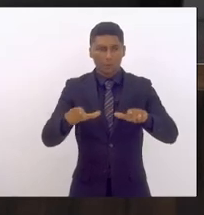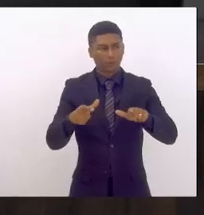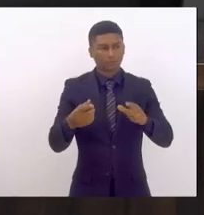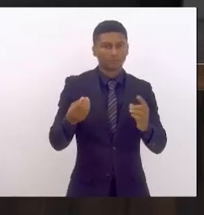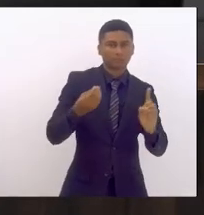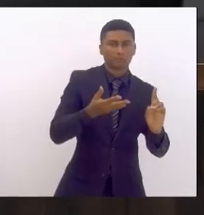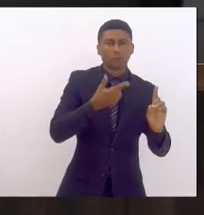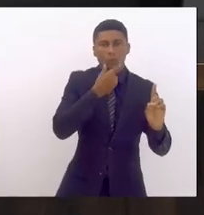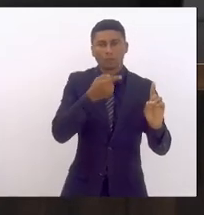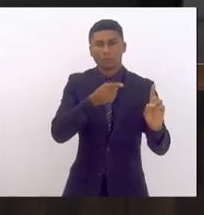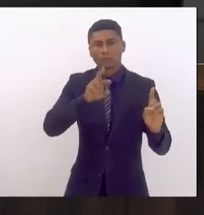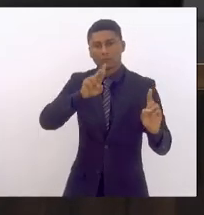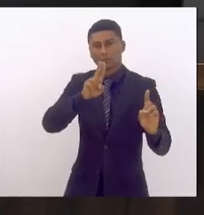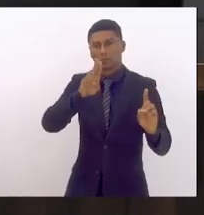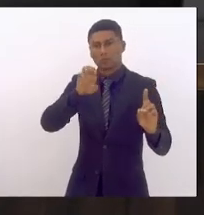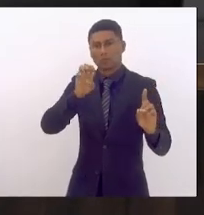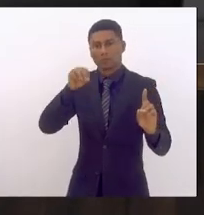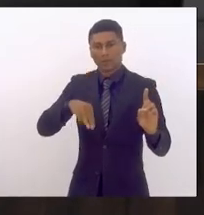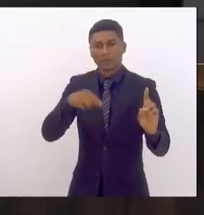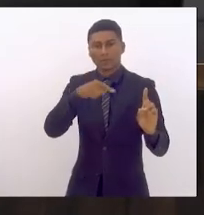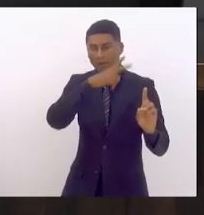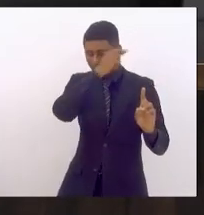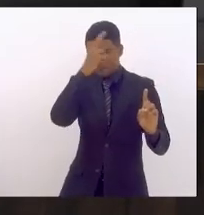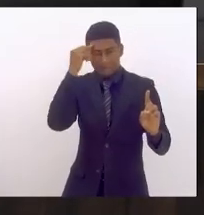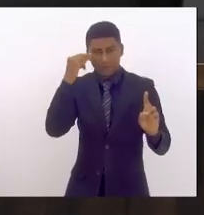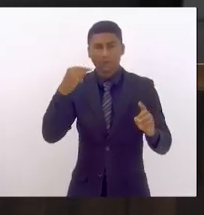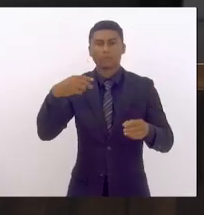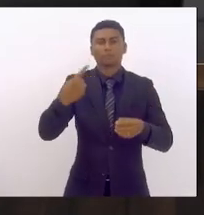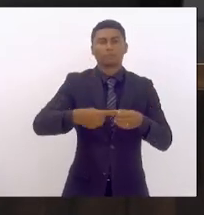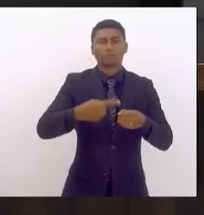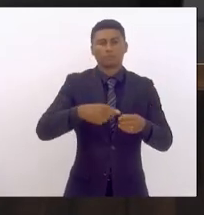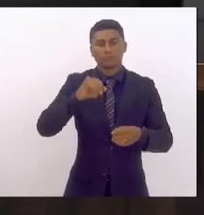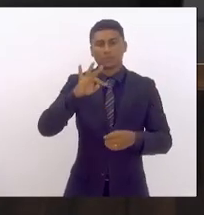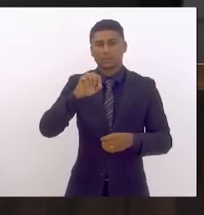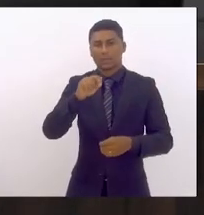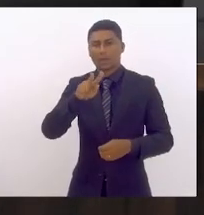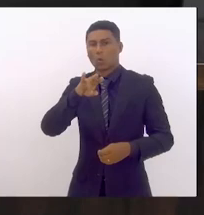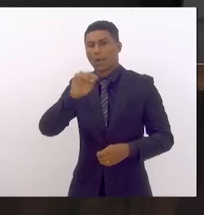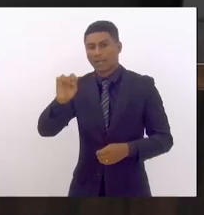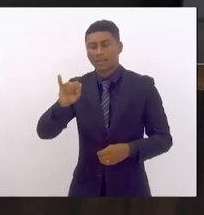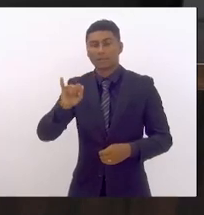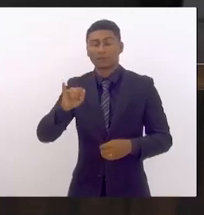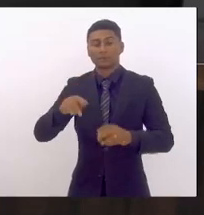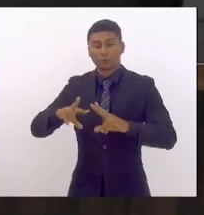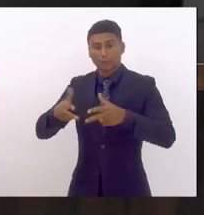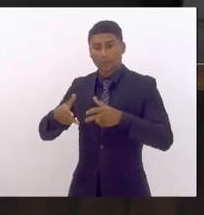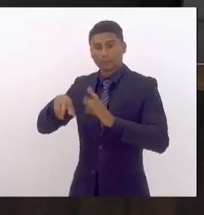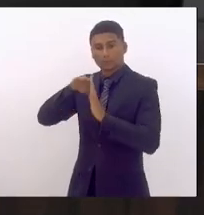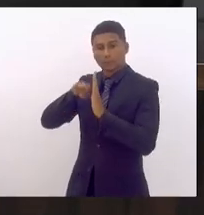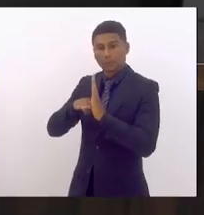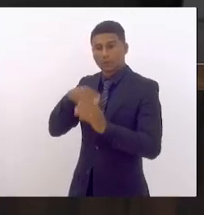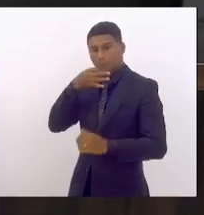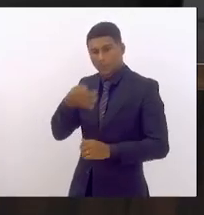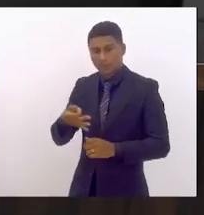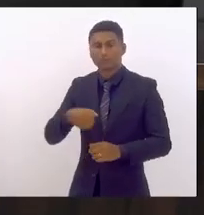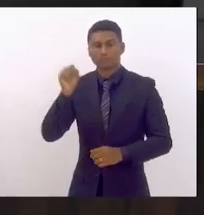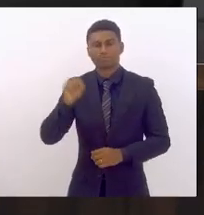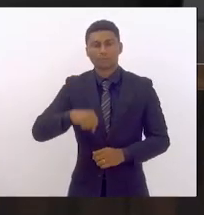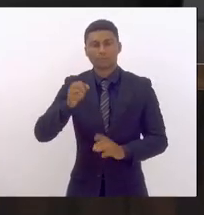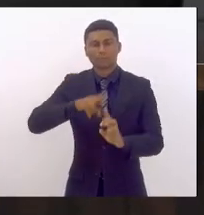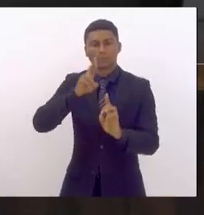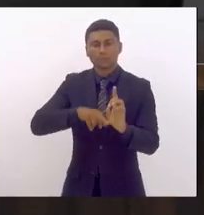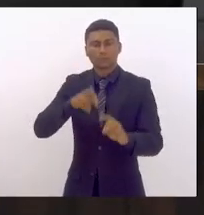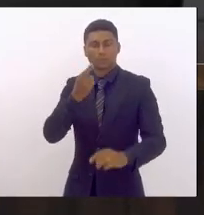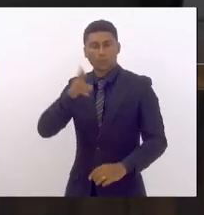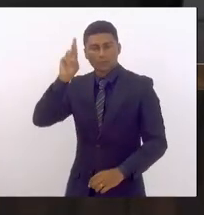Rubem Vieira de Souza prefeito do município de Itaguaí do Estado do Rio de Janeiro parecida comissão de novas internas proposições externas favorável relator Deputado